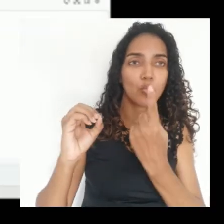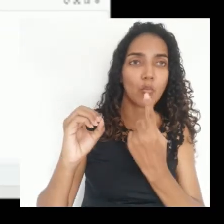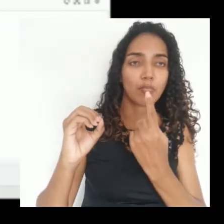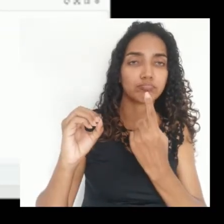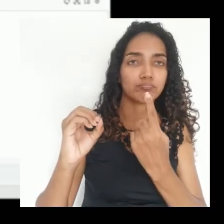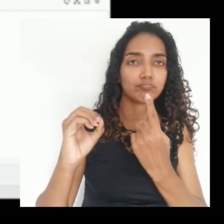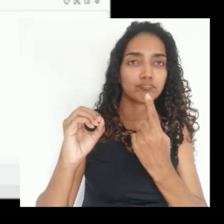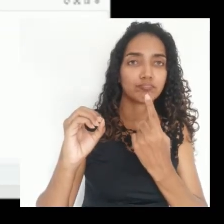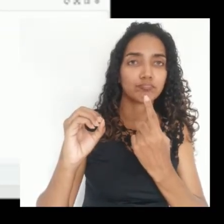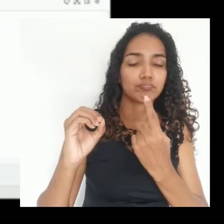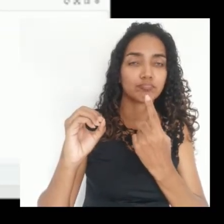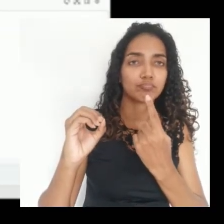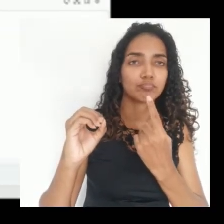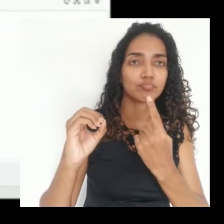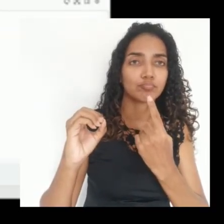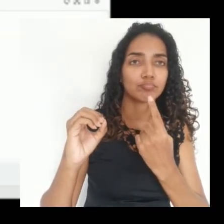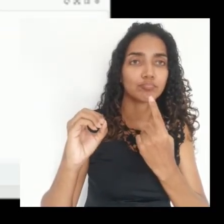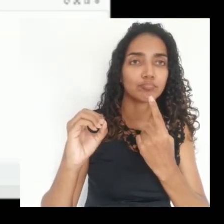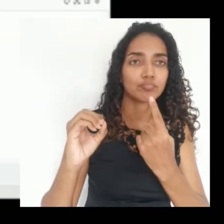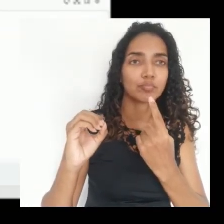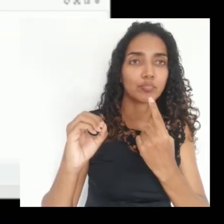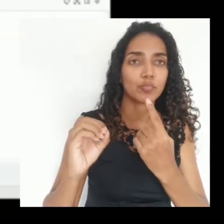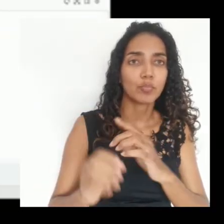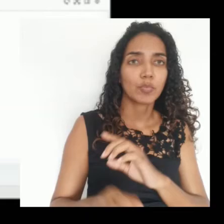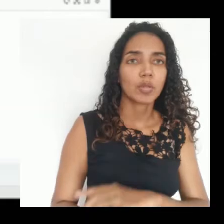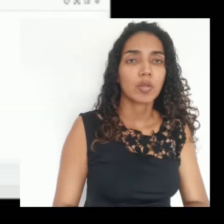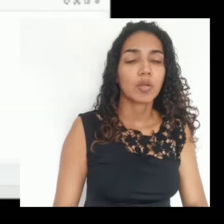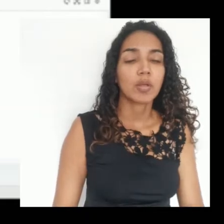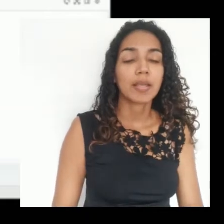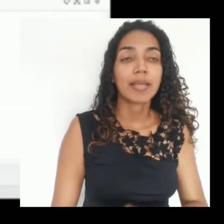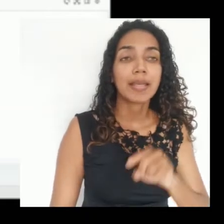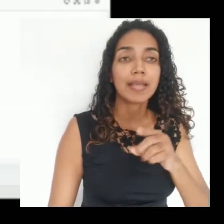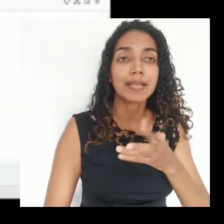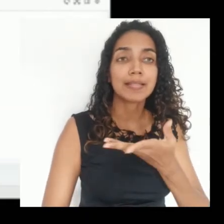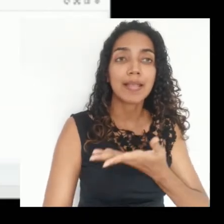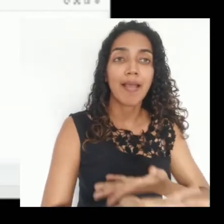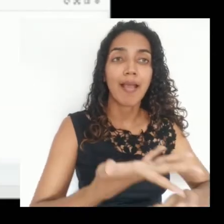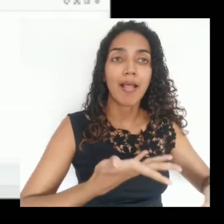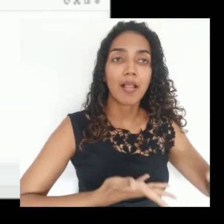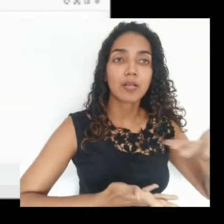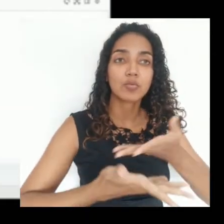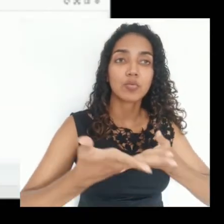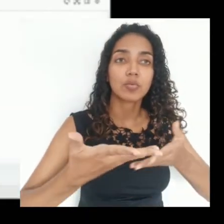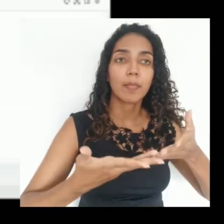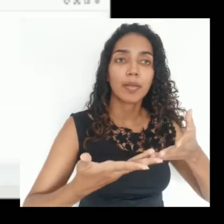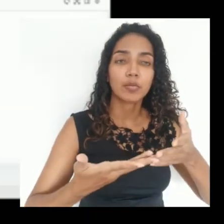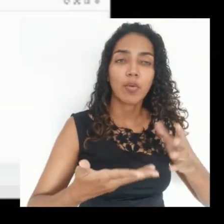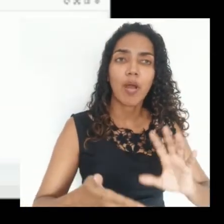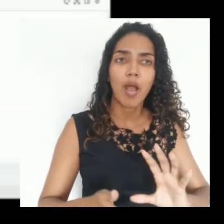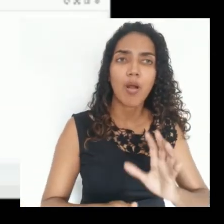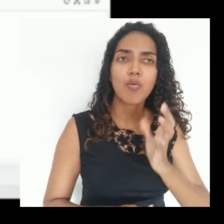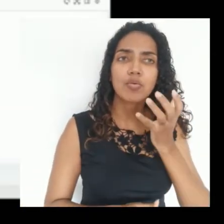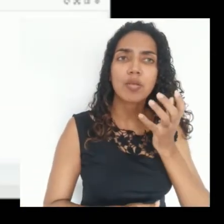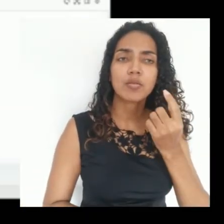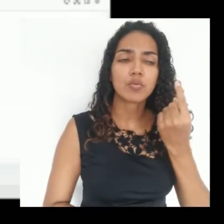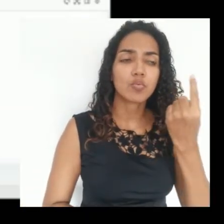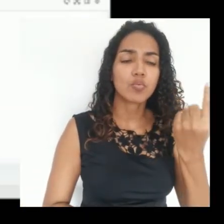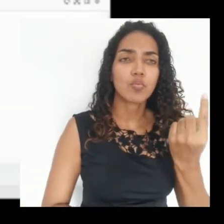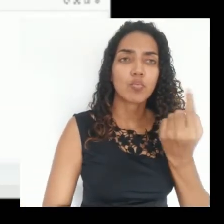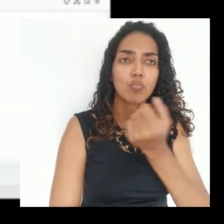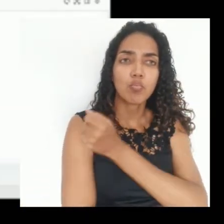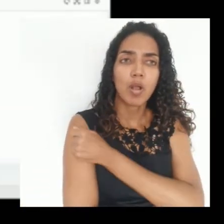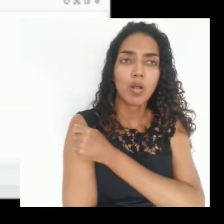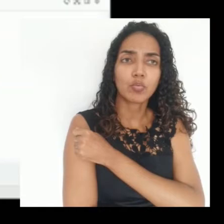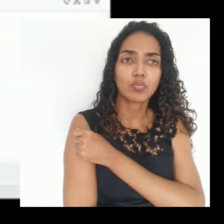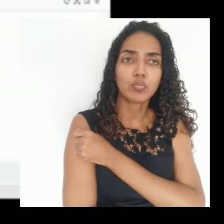que uma turma. Esse relacionamento, em geral, acontece com um curso. Um aluno, ele está matriculado em um curso. E um